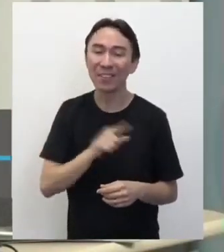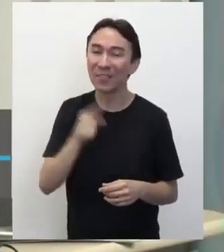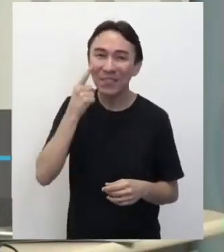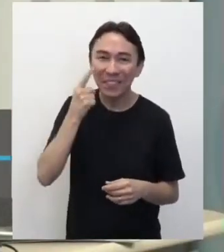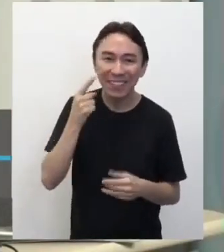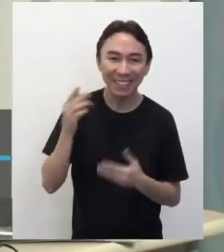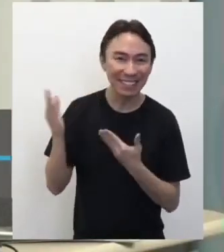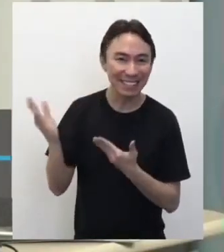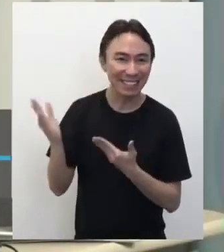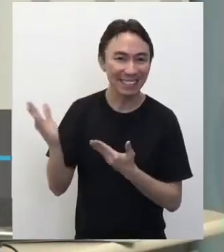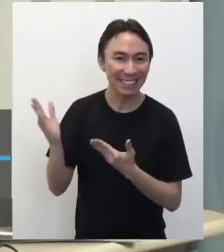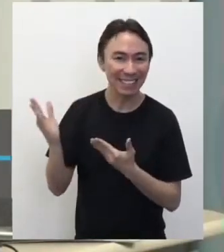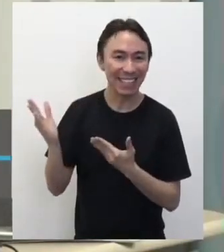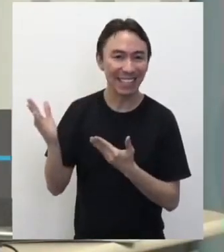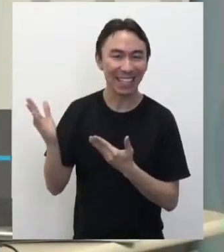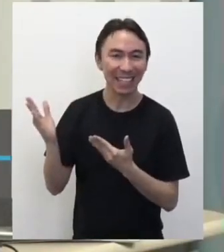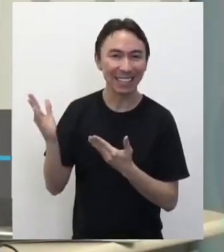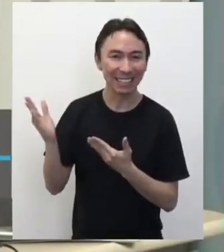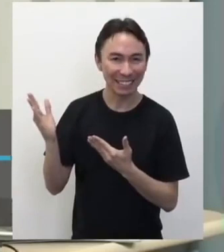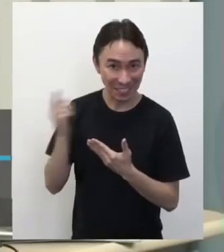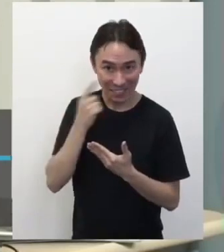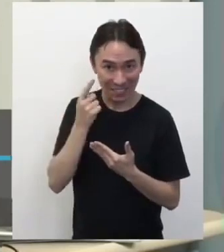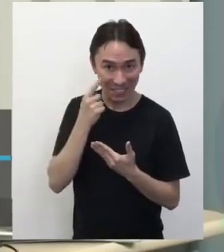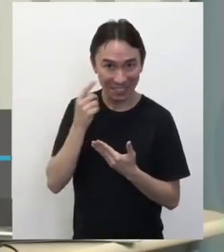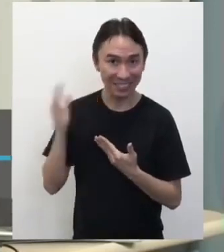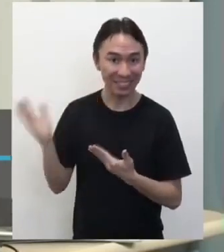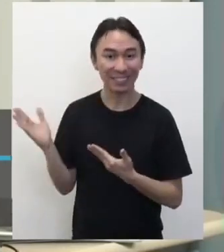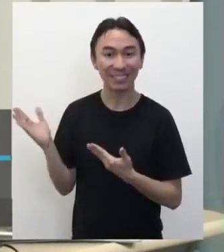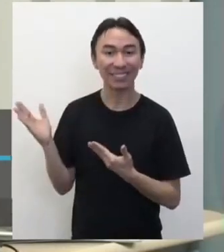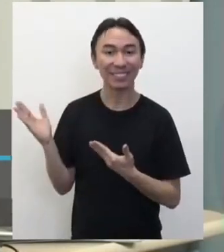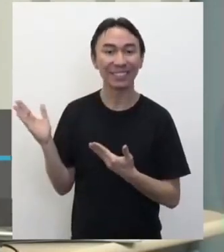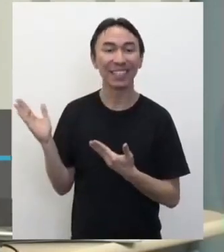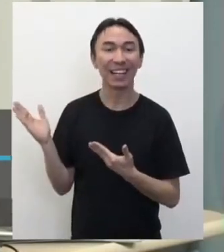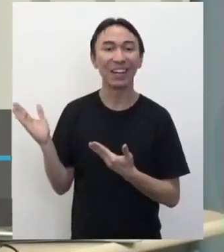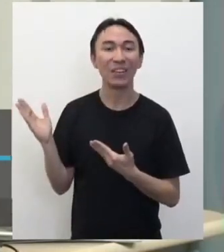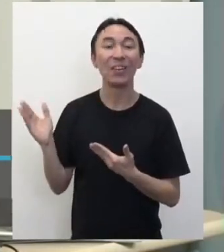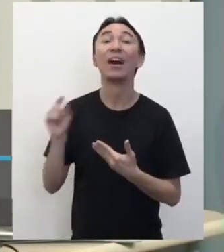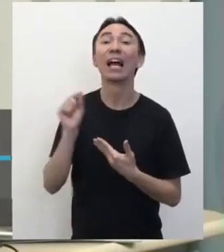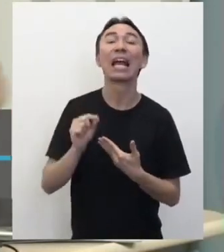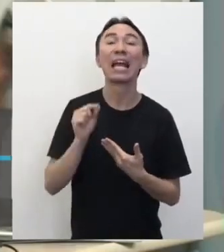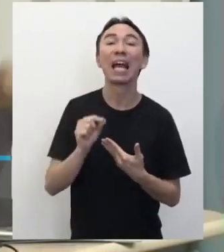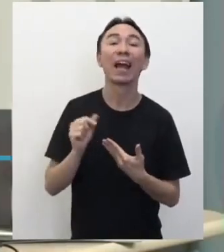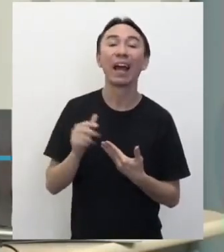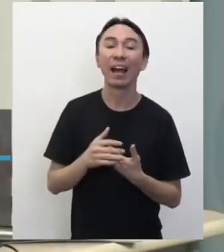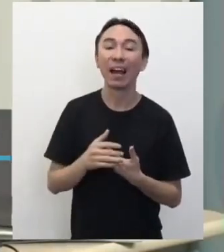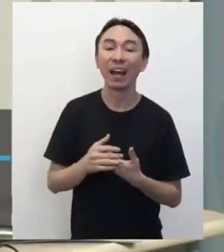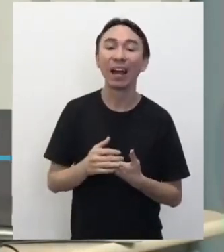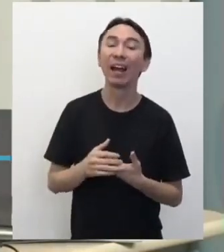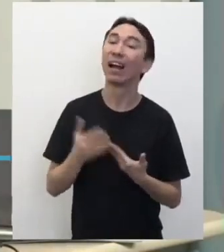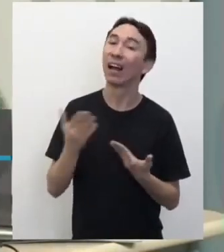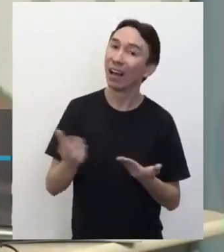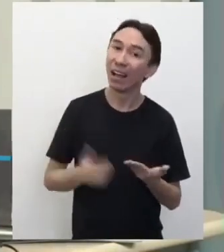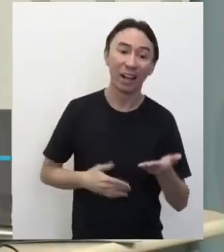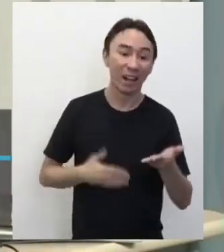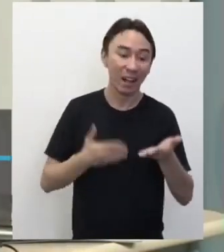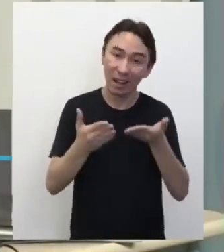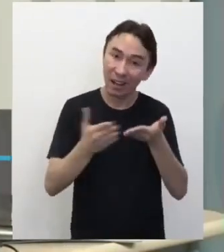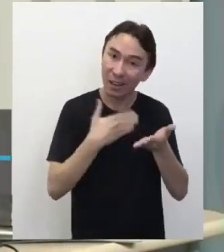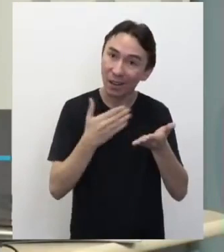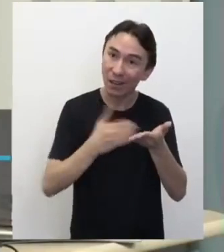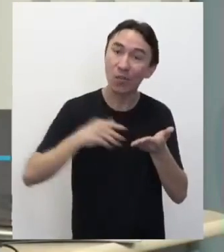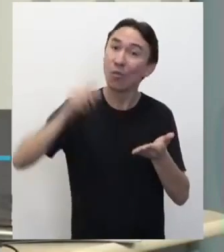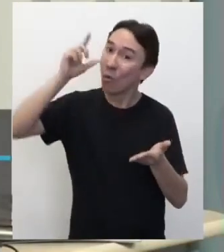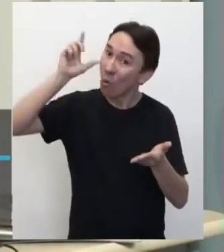aí no chat. Quem tá vendo aí, olha. Se trata do livro que nós mencionamos Alienista.